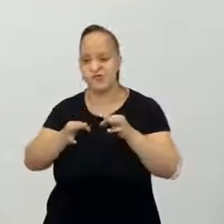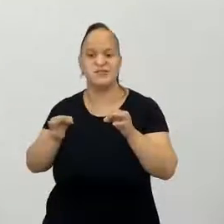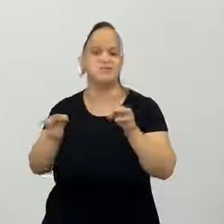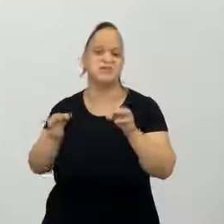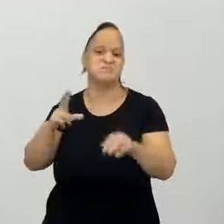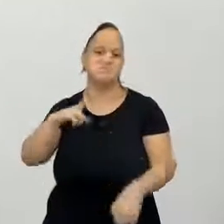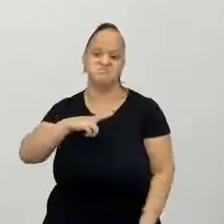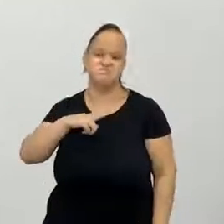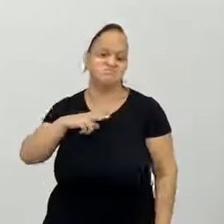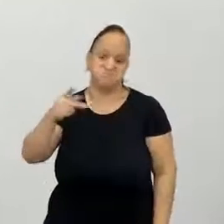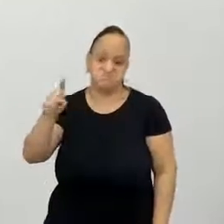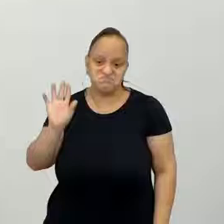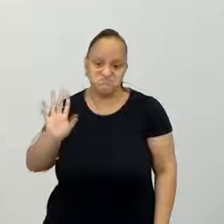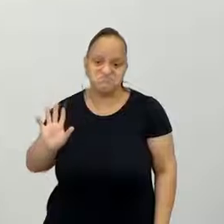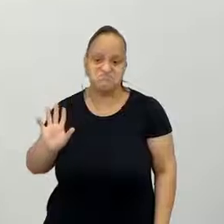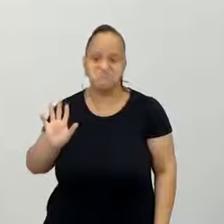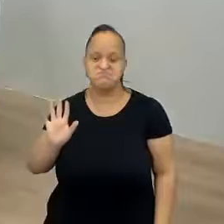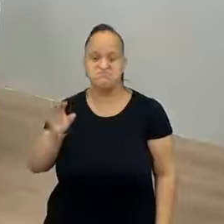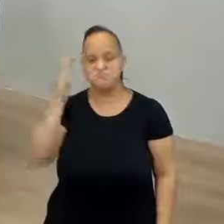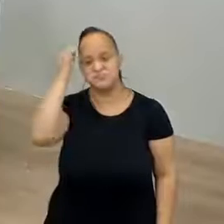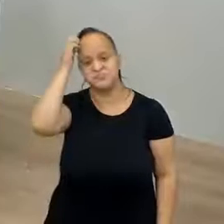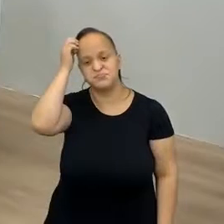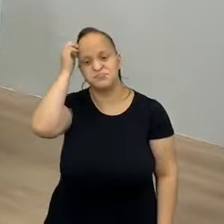montarem o jogo.